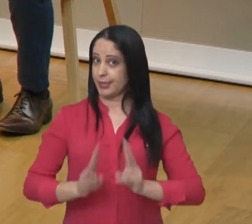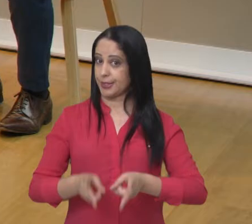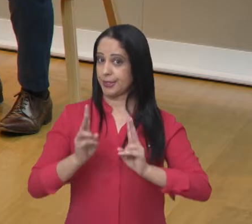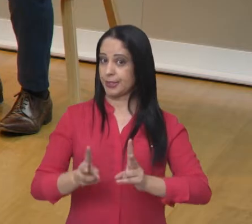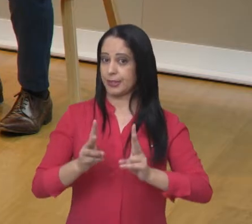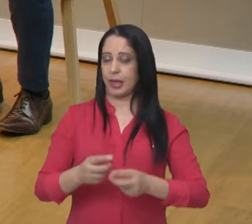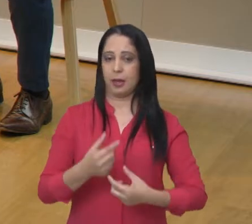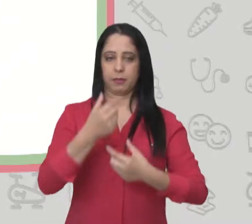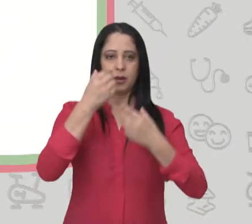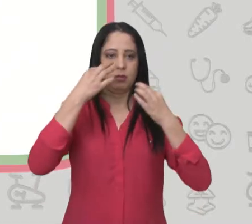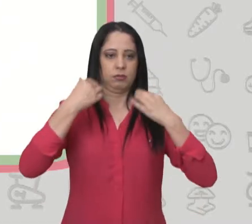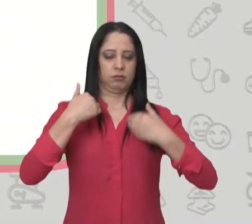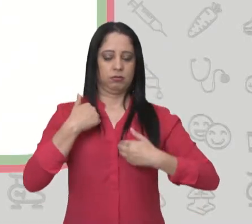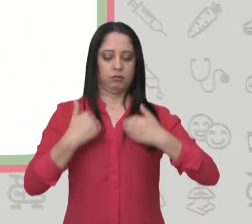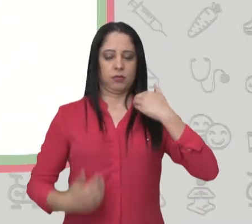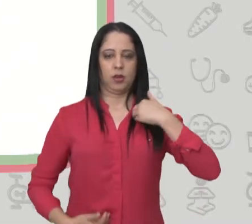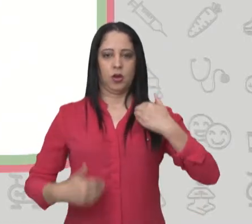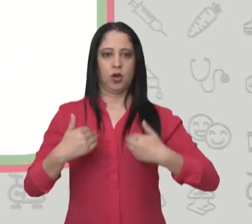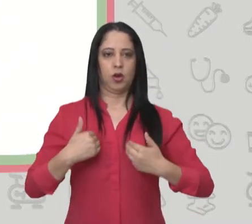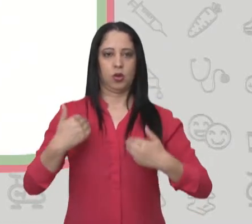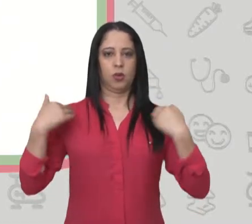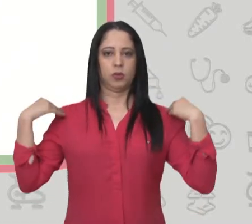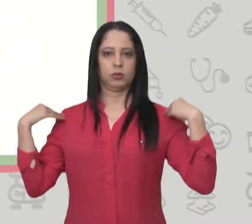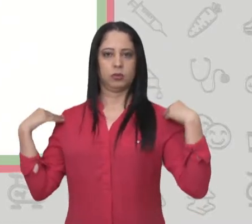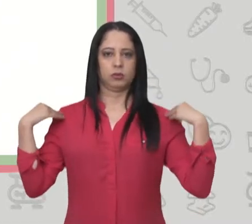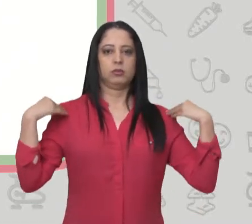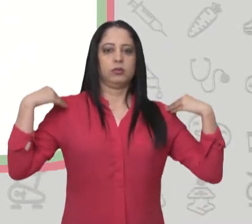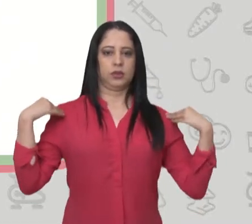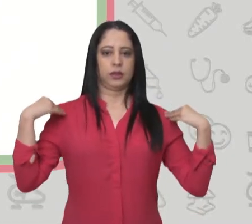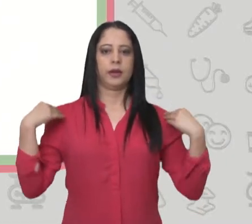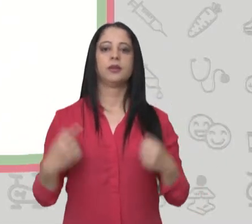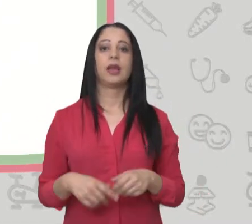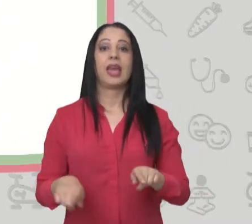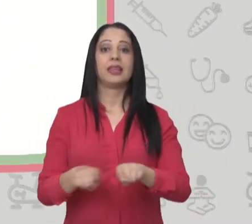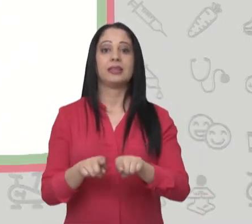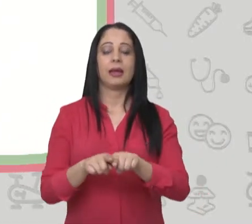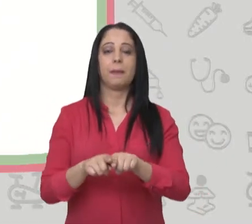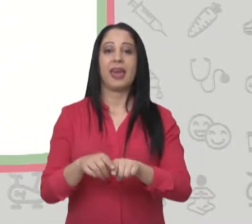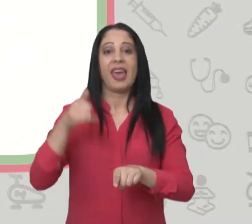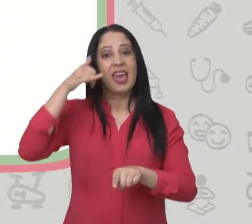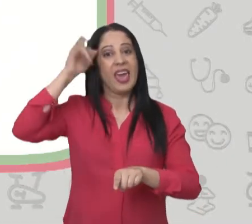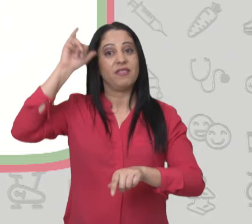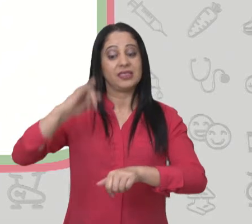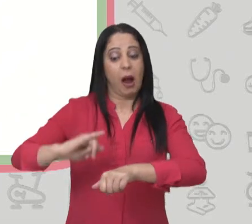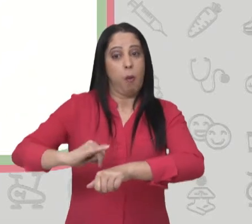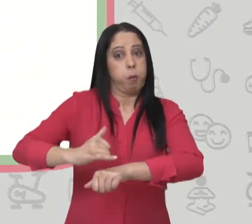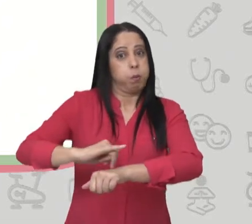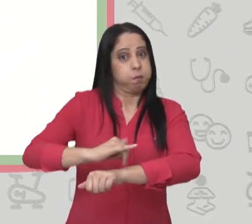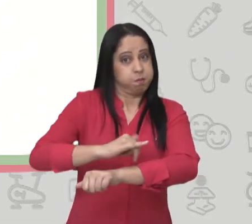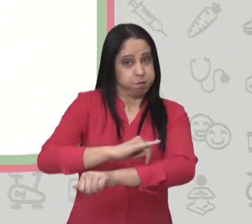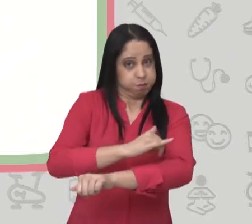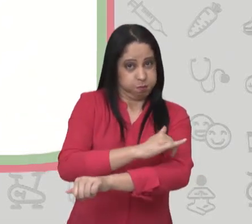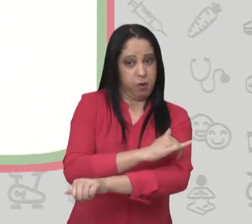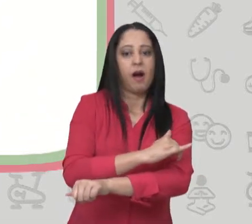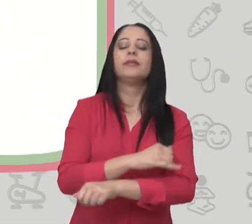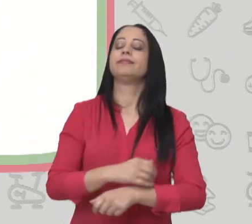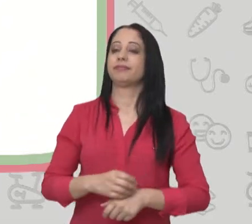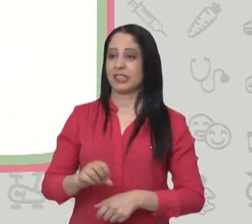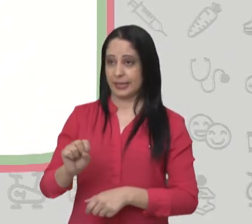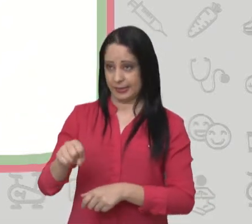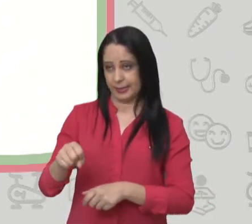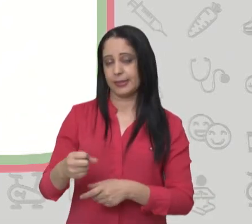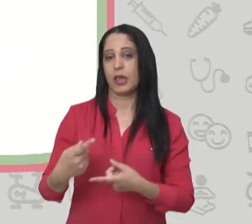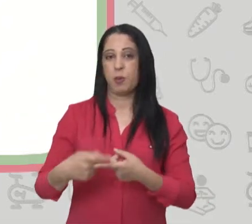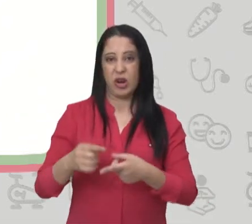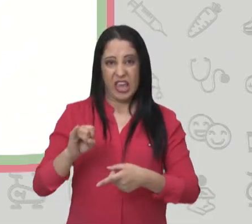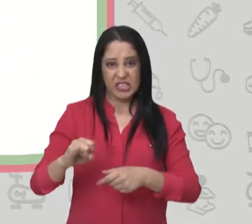falou o tempo todo. Isso. Cuide da alimentação para evitar o excesso de peso. Excesso de peso. Tem que lembrar que o excesso de